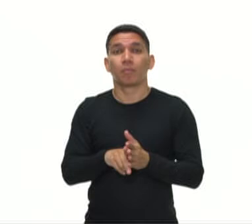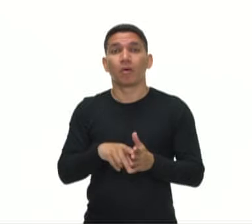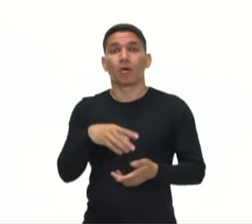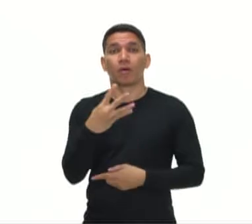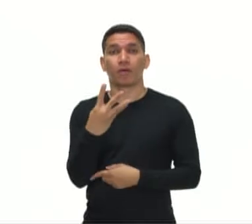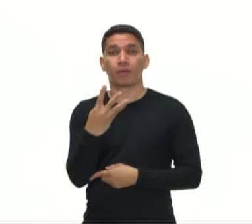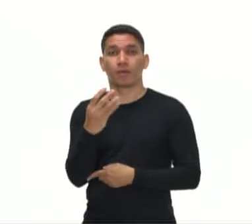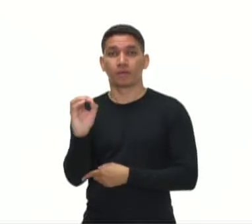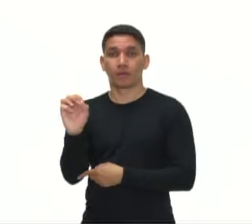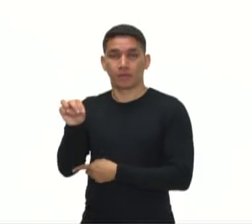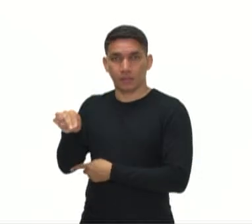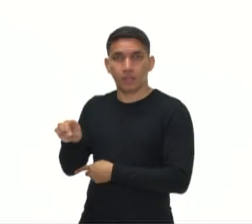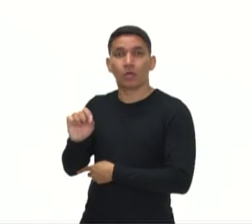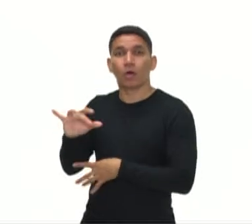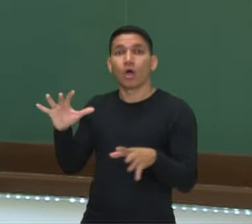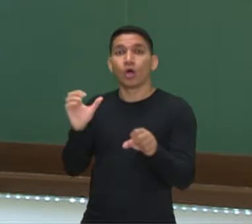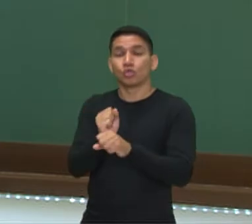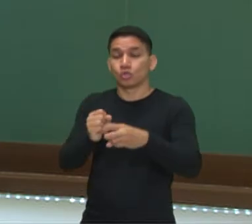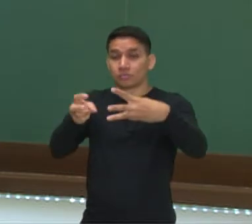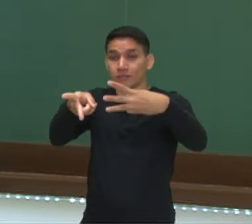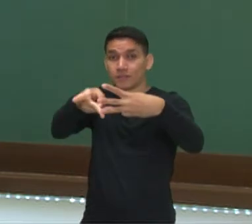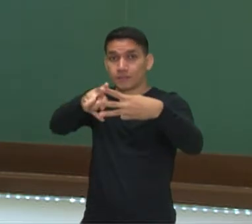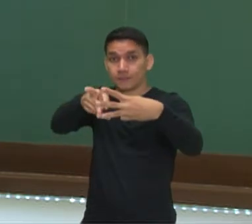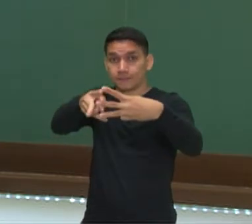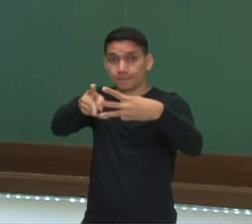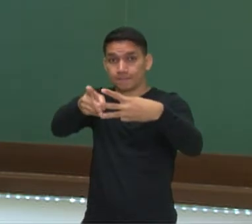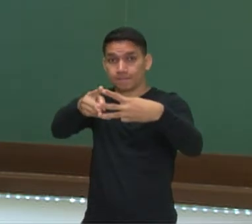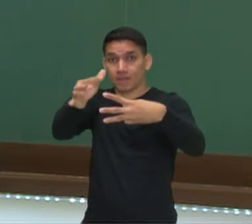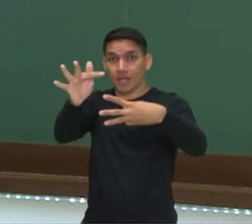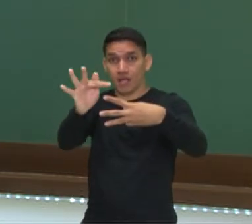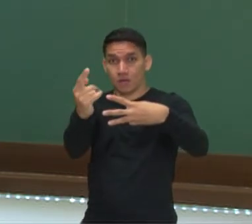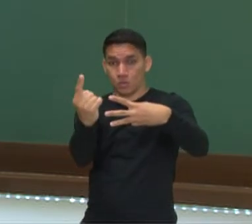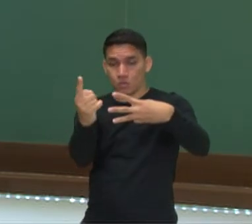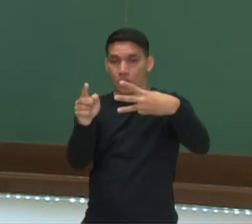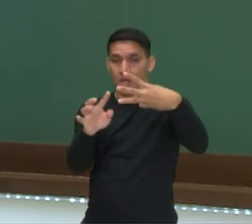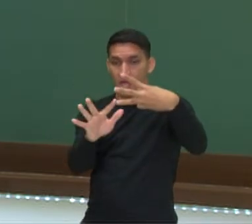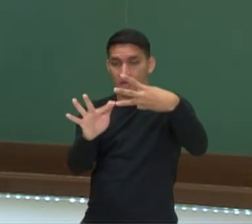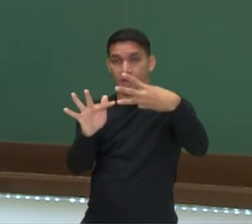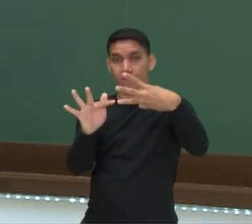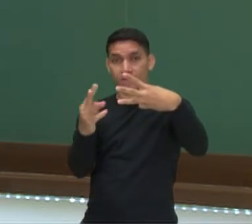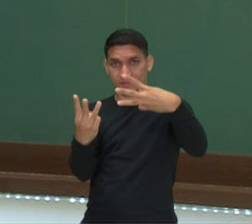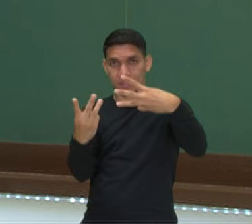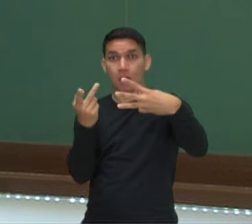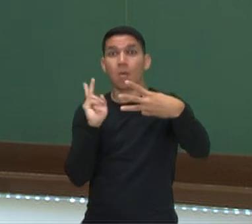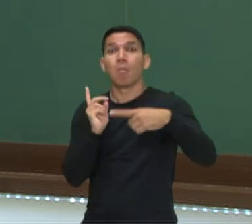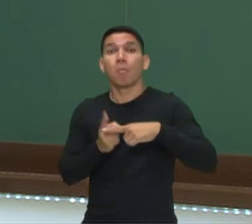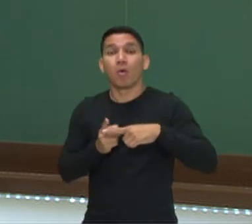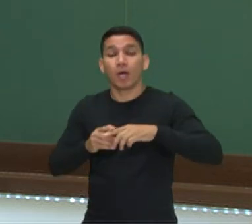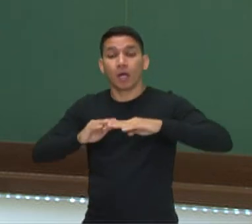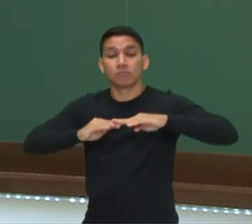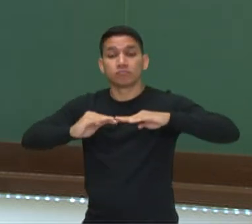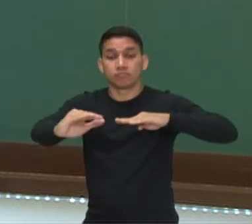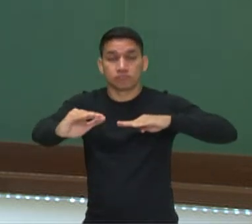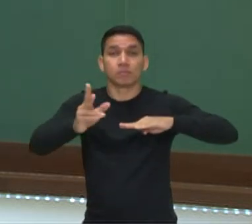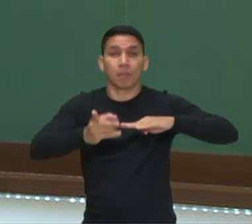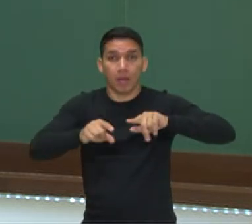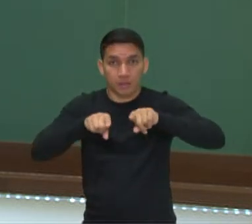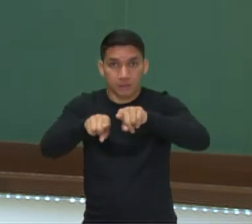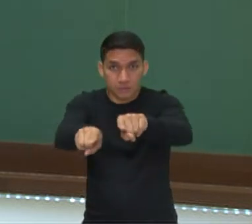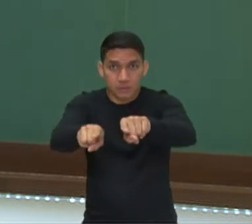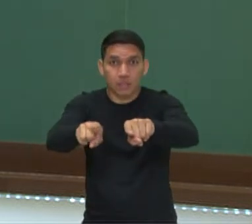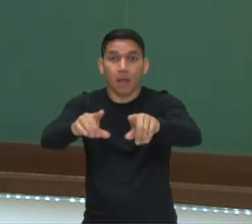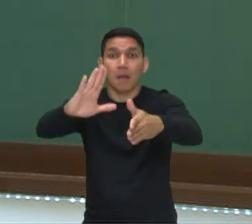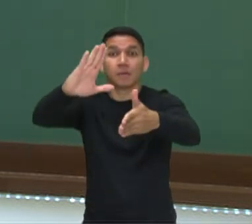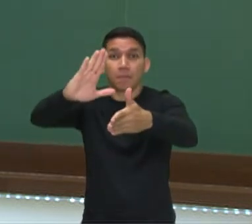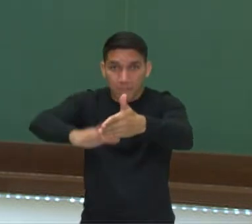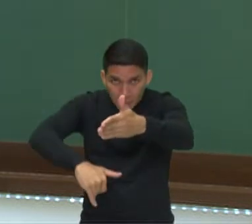representa a soma dessas duas forças F1 e F3 que estão na mesma direção e sentido, com a subtração do F2 que está no sentido